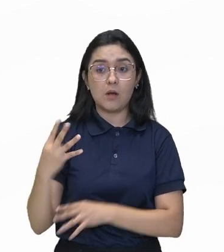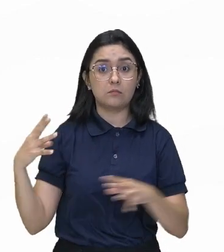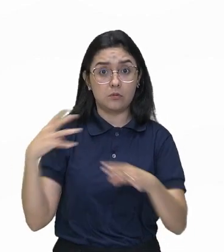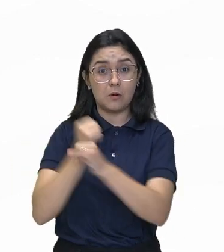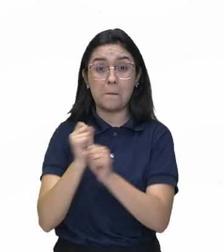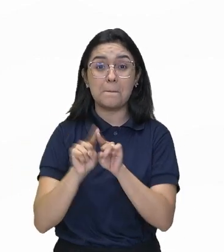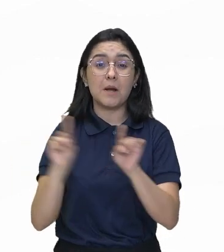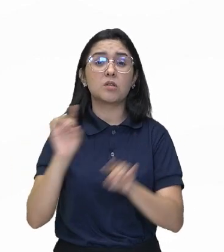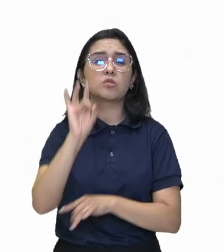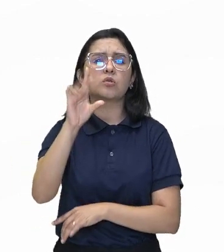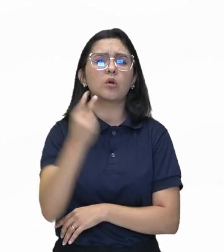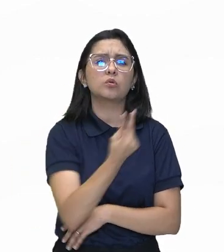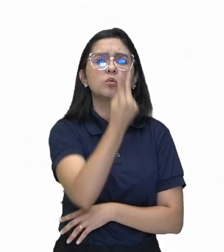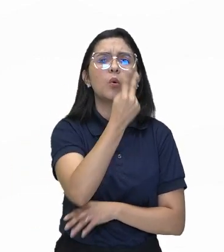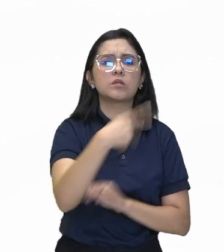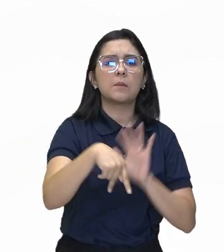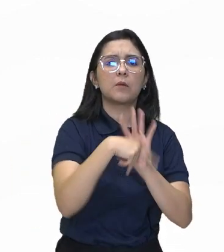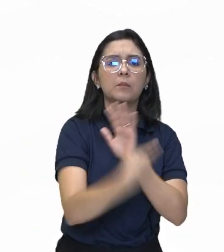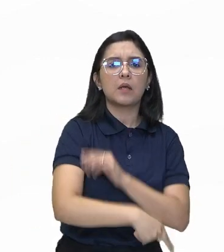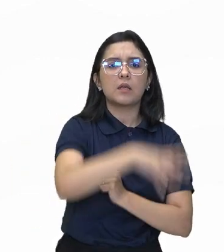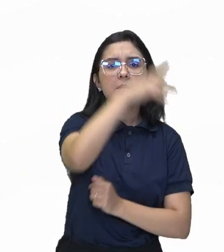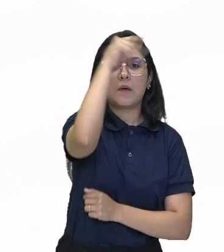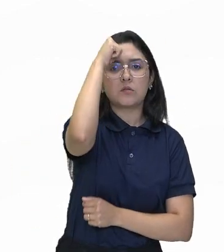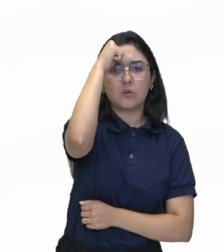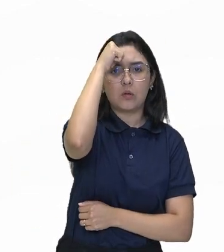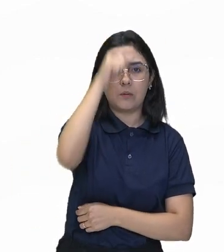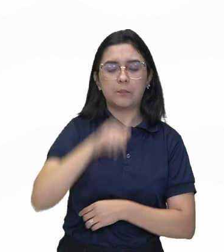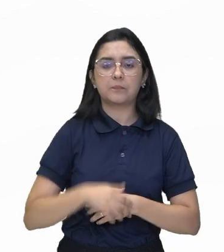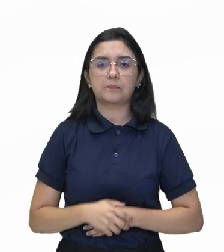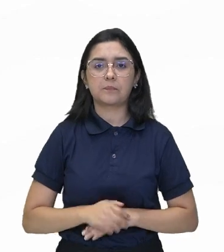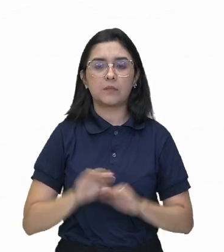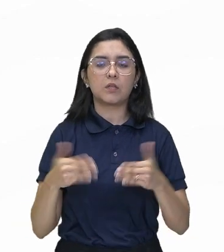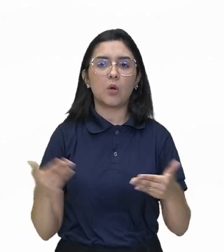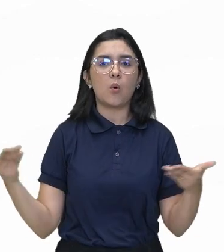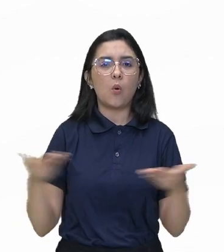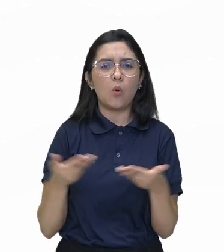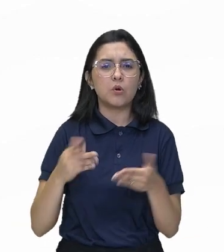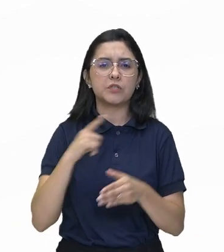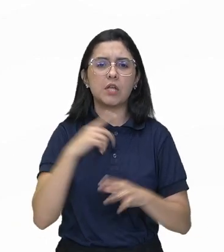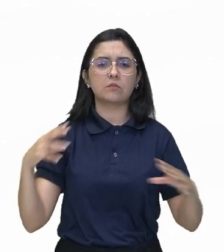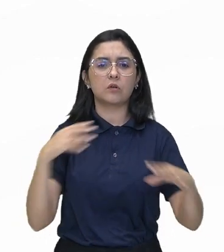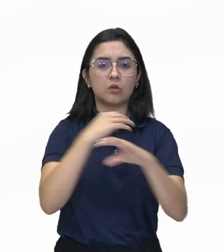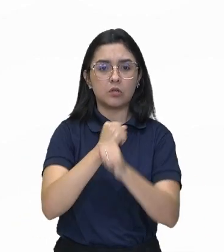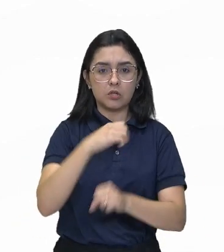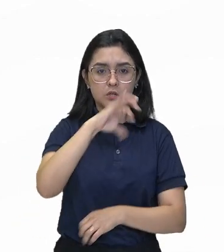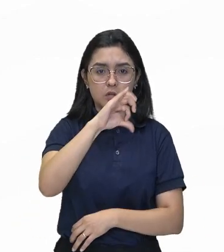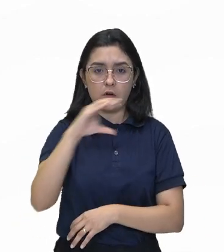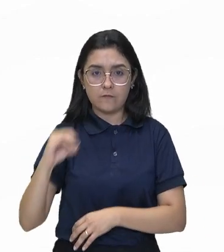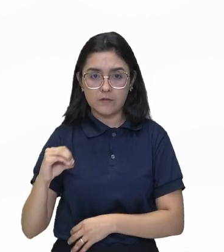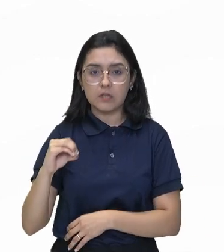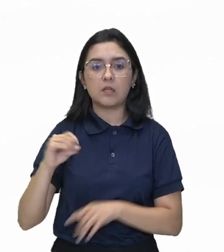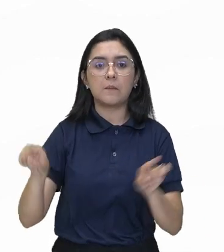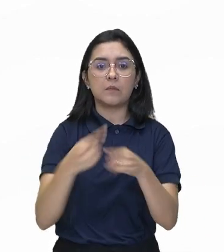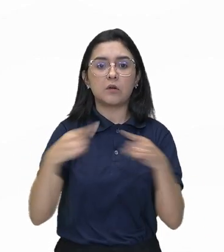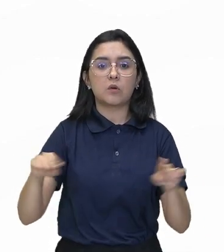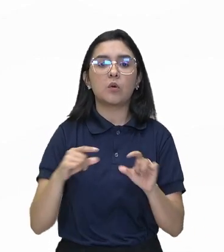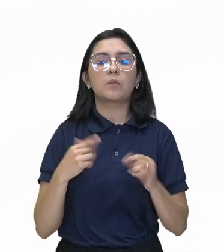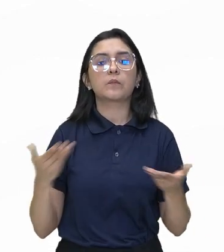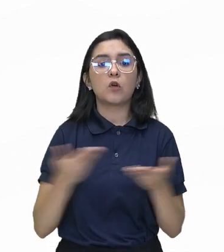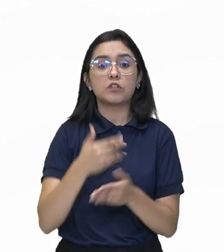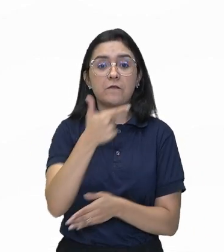mas somente 2 eram amazonenses. Atualmente, a orquestra tem 90 músicos, sendo